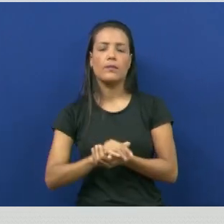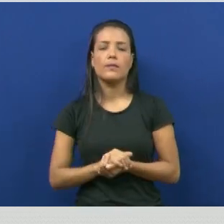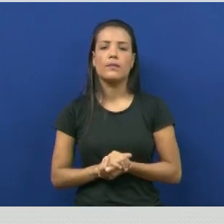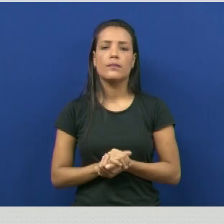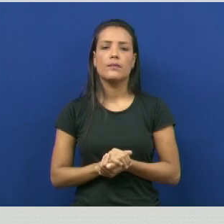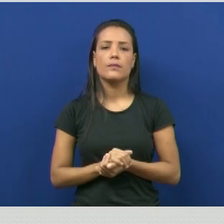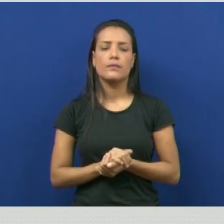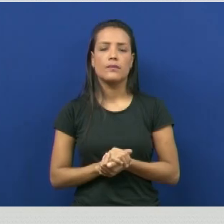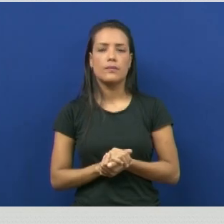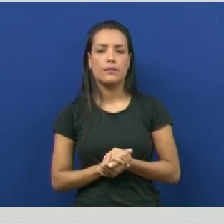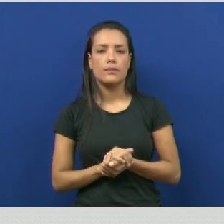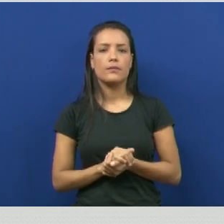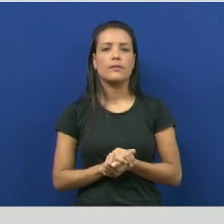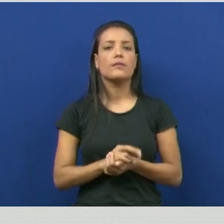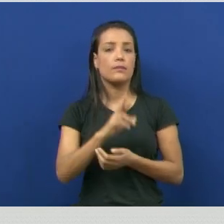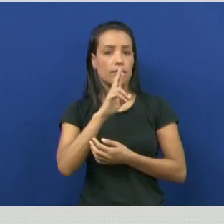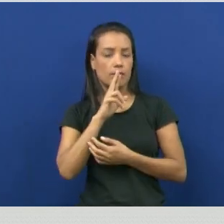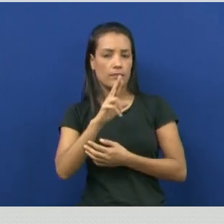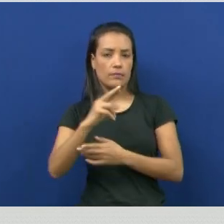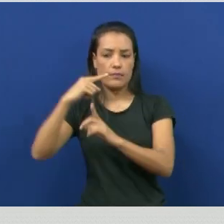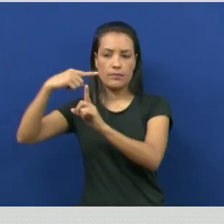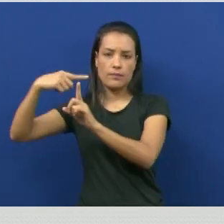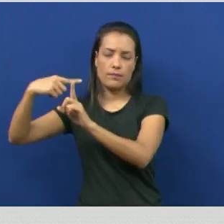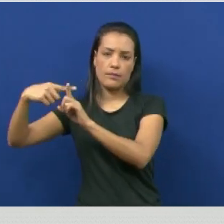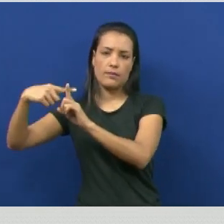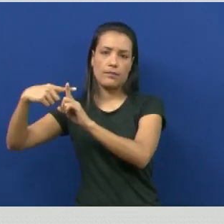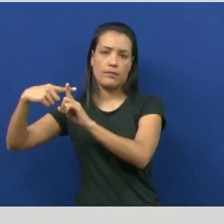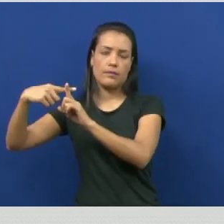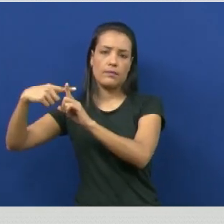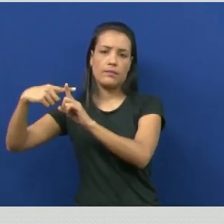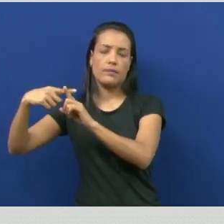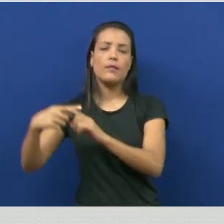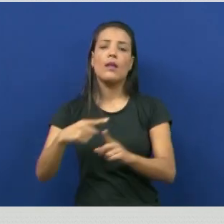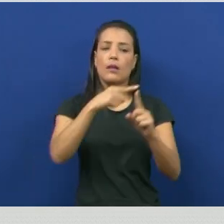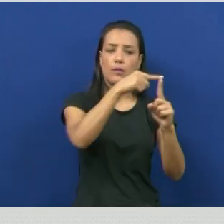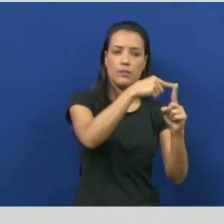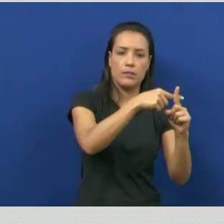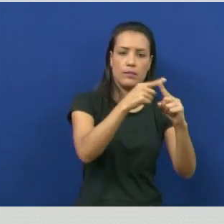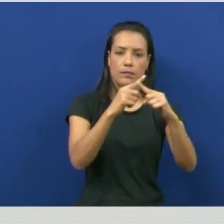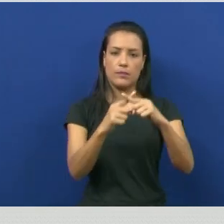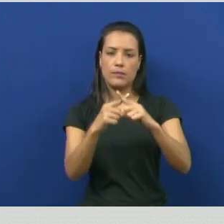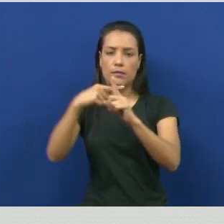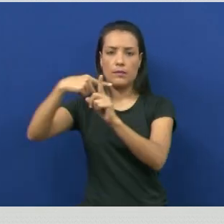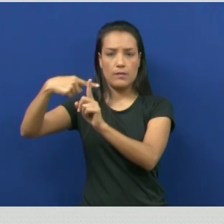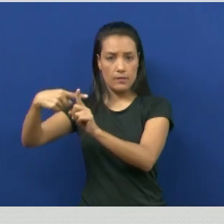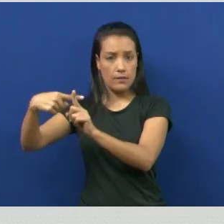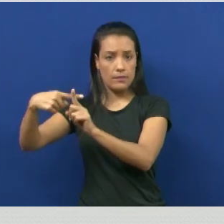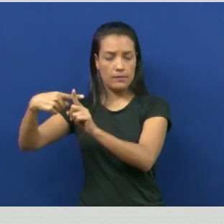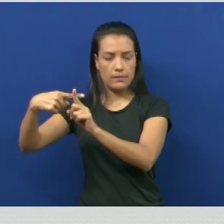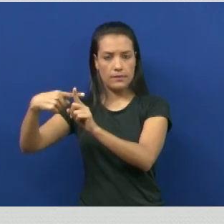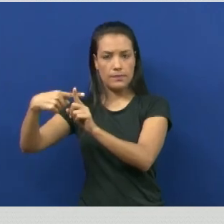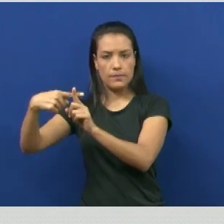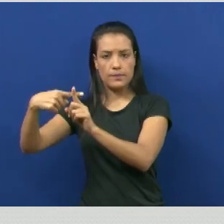ali. Menos vezes menos dá mais. Mais vezes mais é a primeira ali, né?